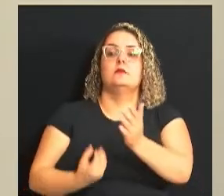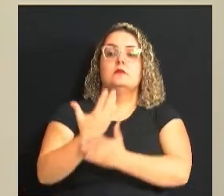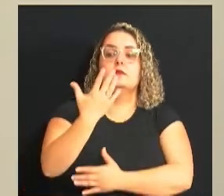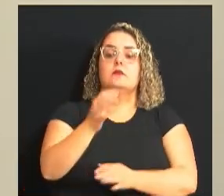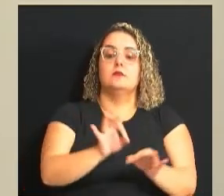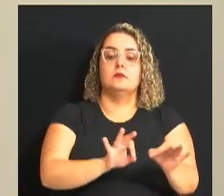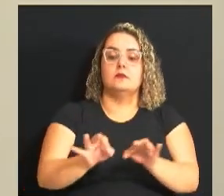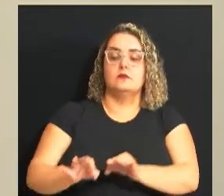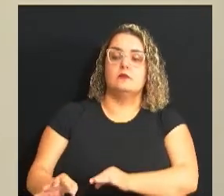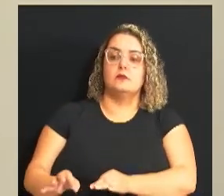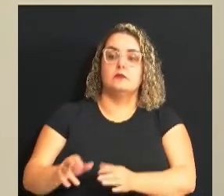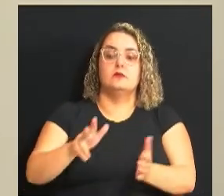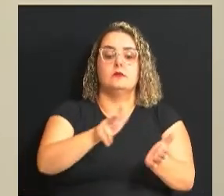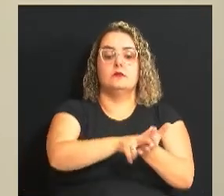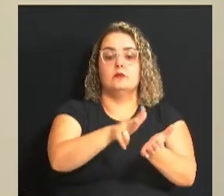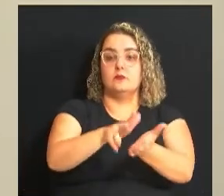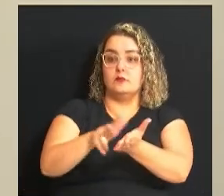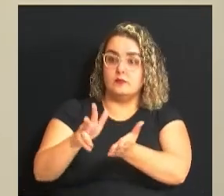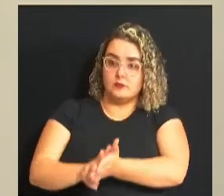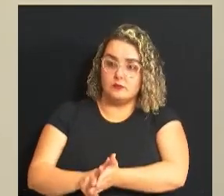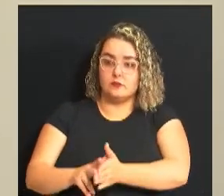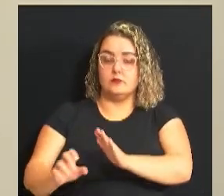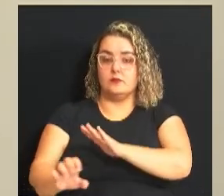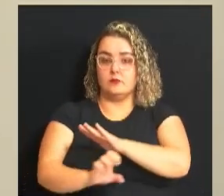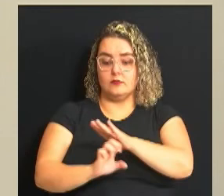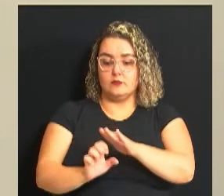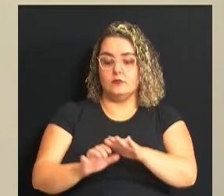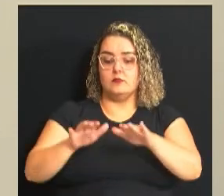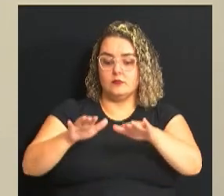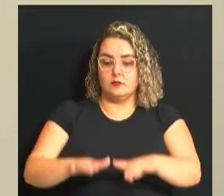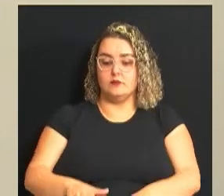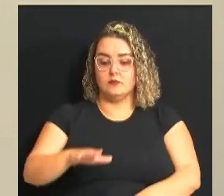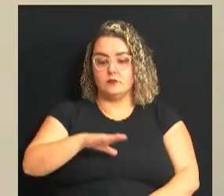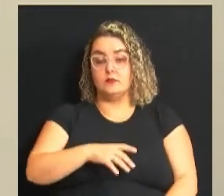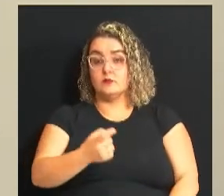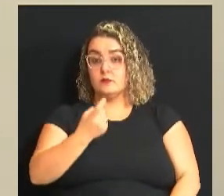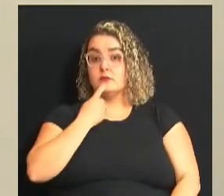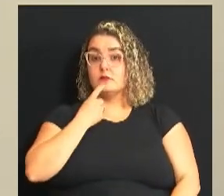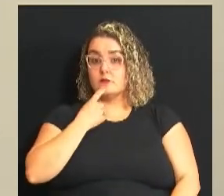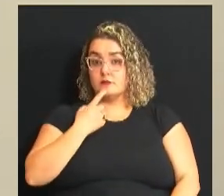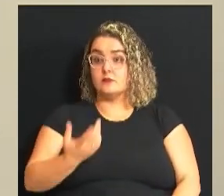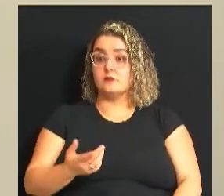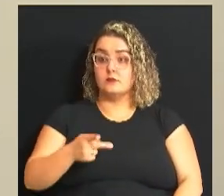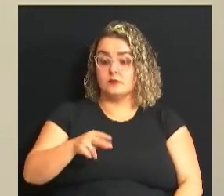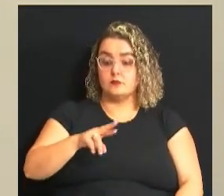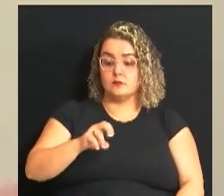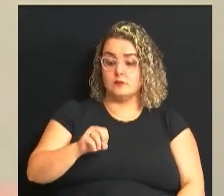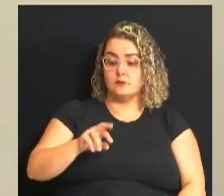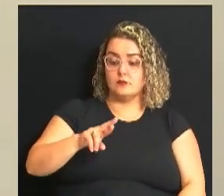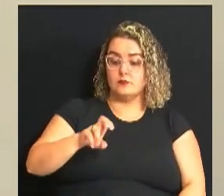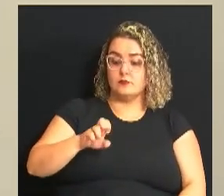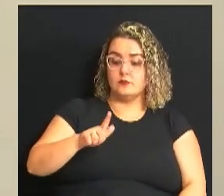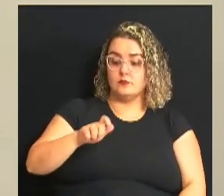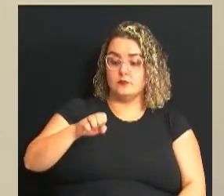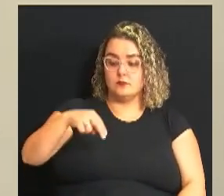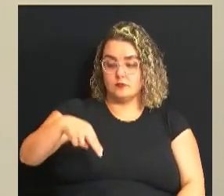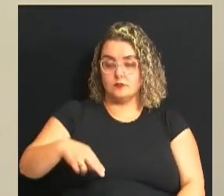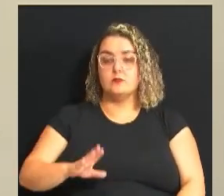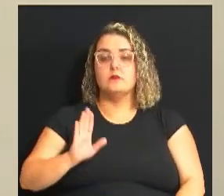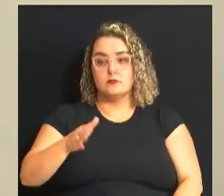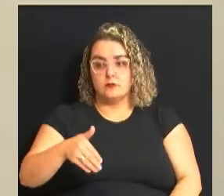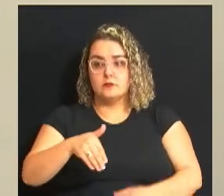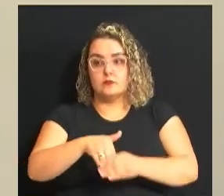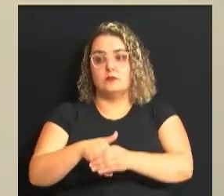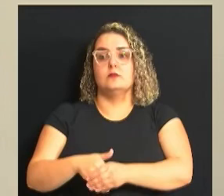de regularização de empresas instaladas no município de Campinas, o PRORegem. Nós já tivemos a oportunidade de votar o